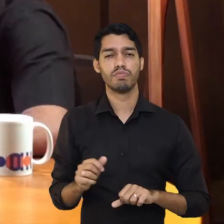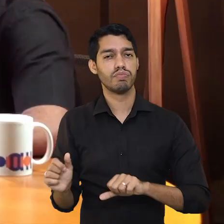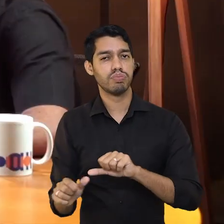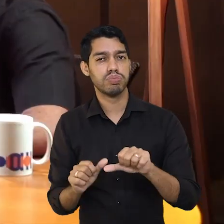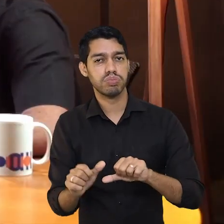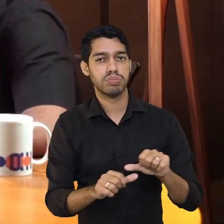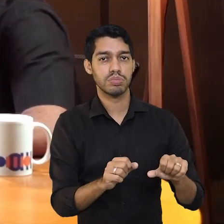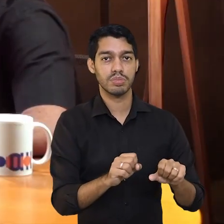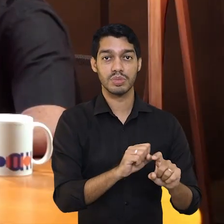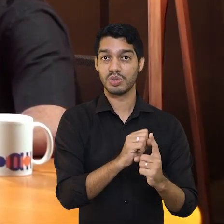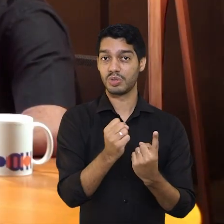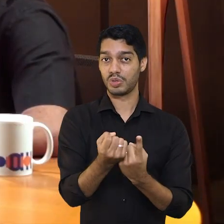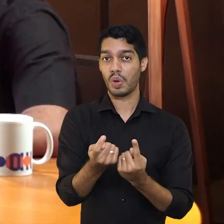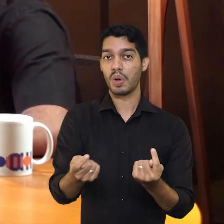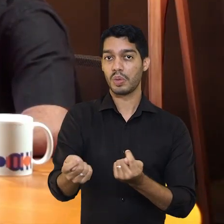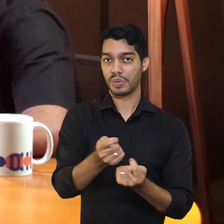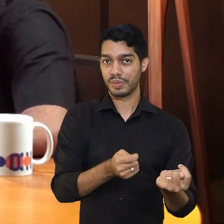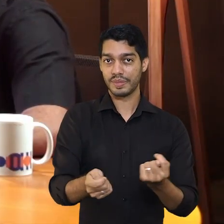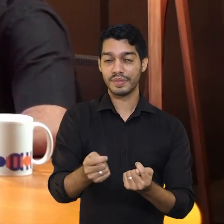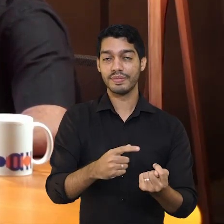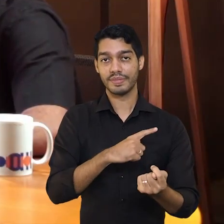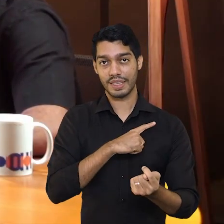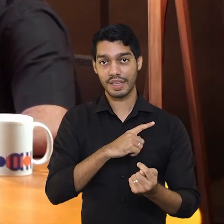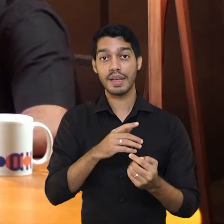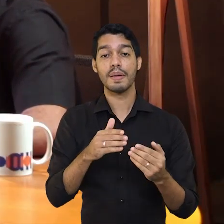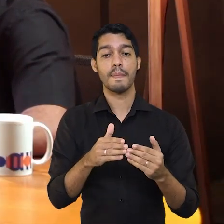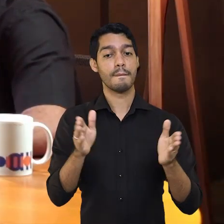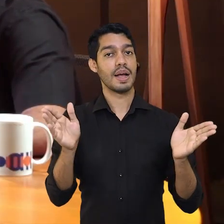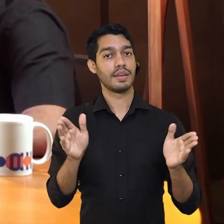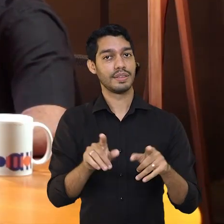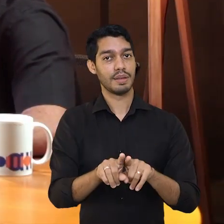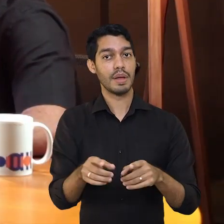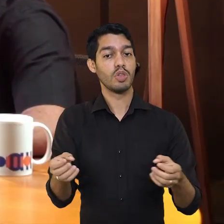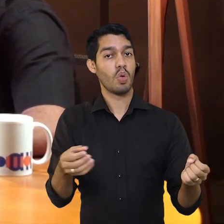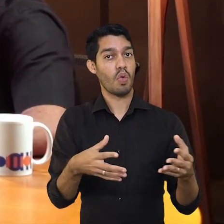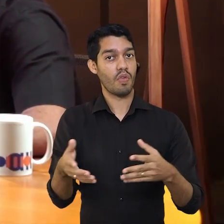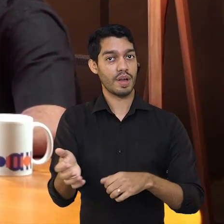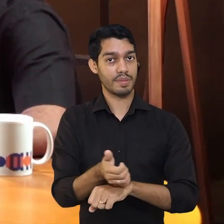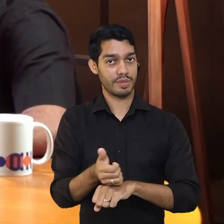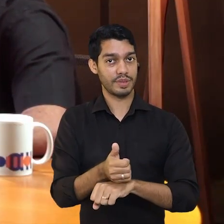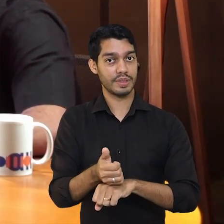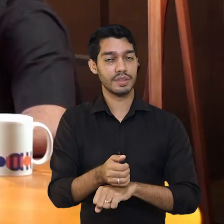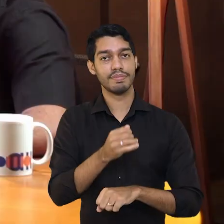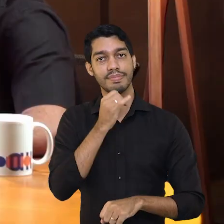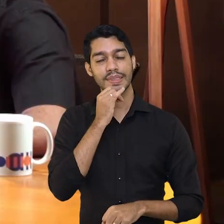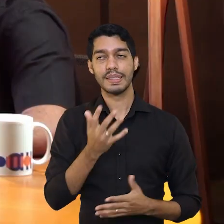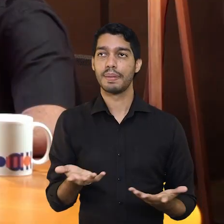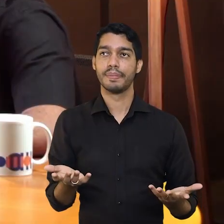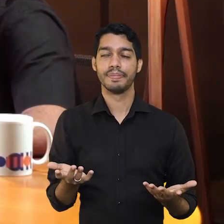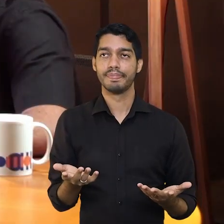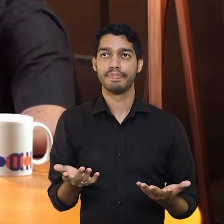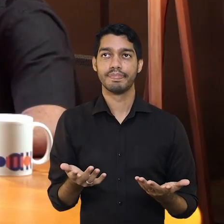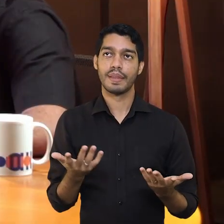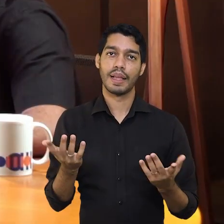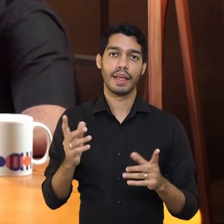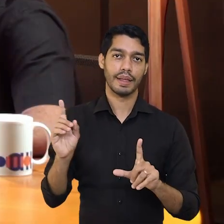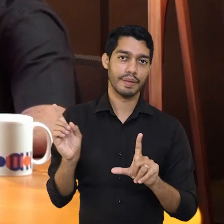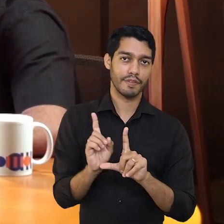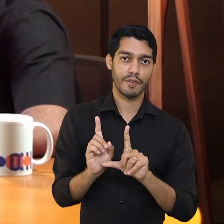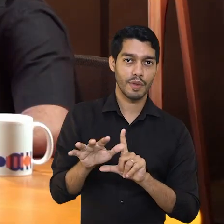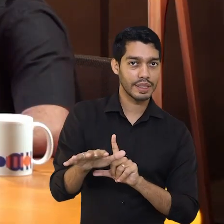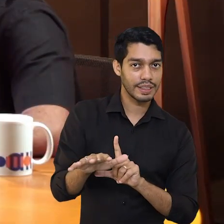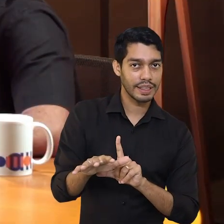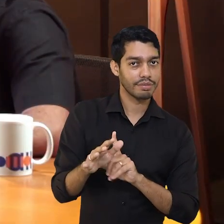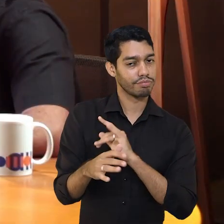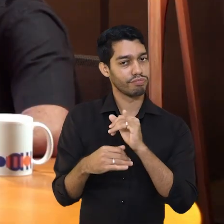mudanças socioeconômicas que a gente tem vivido, é claro que isso abre espaço para novas profissões aparecerem. E aí eu estou falando desde influencer,